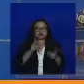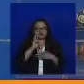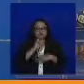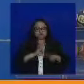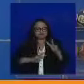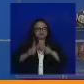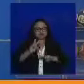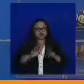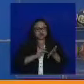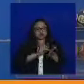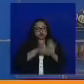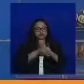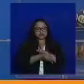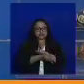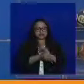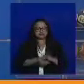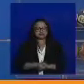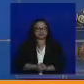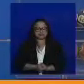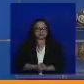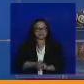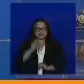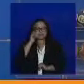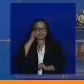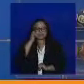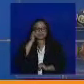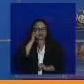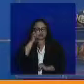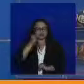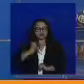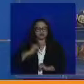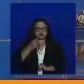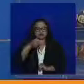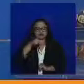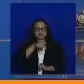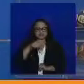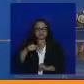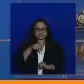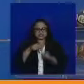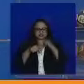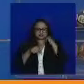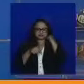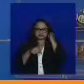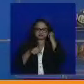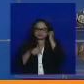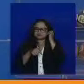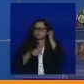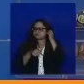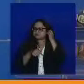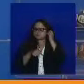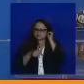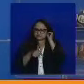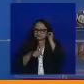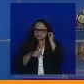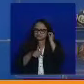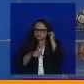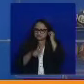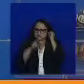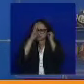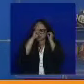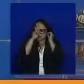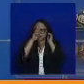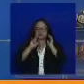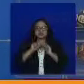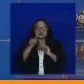conferindo Lotomania. Bola preta, número 77. Preta, 77. Lembrando